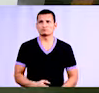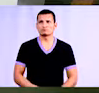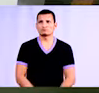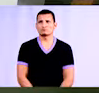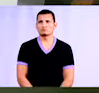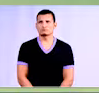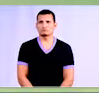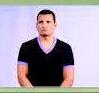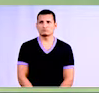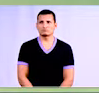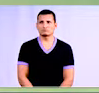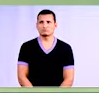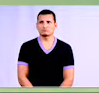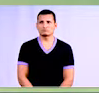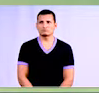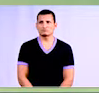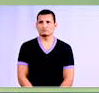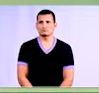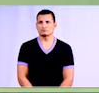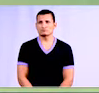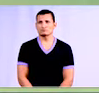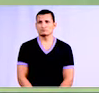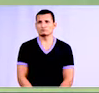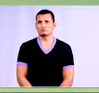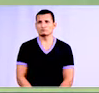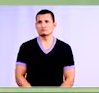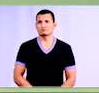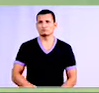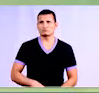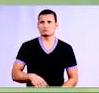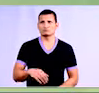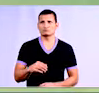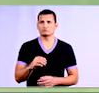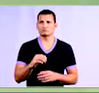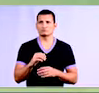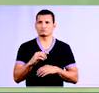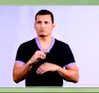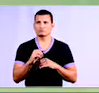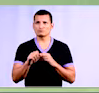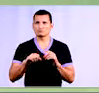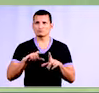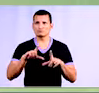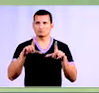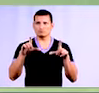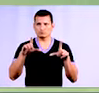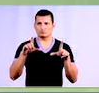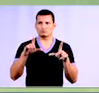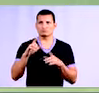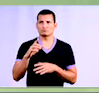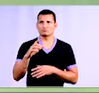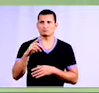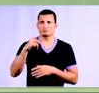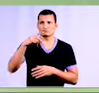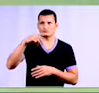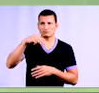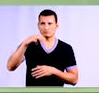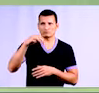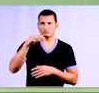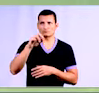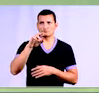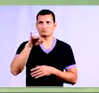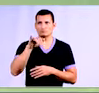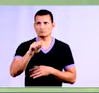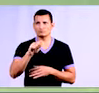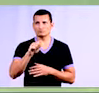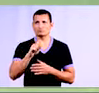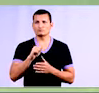Esse slide, ele comenta assim, ó, no carregamento do processo na memória, como o senhor falou, ou o meu processo ou o seu